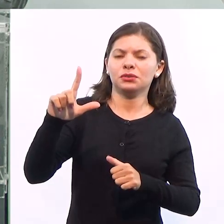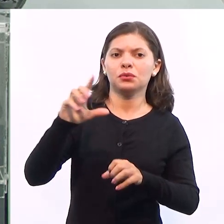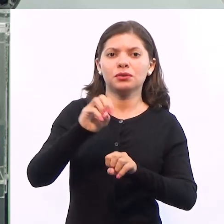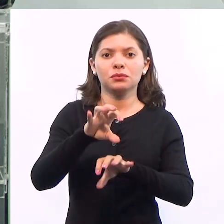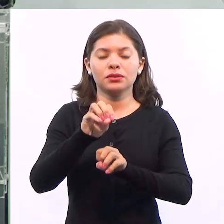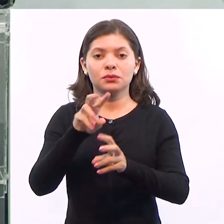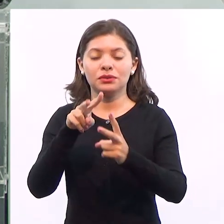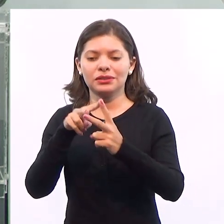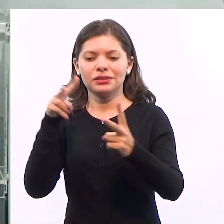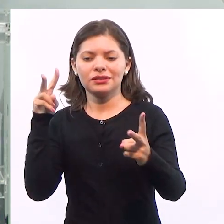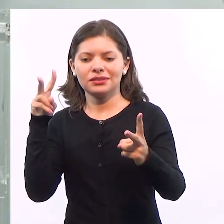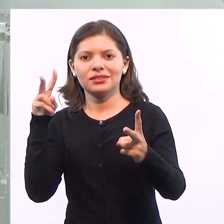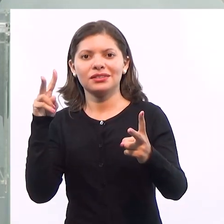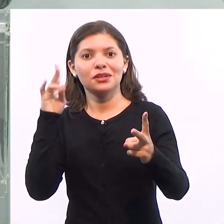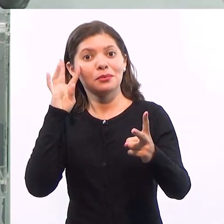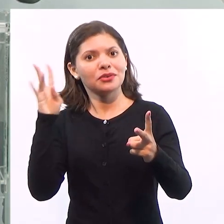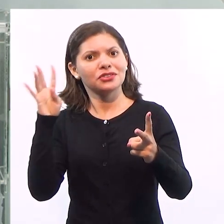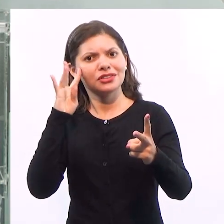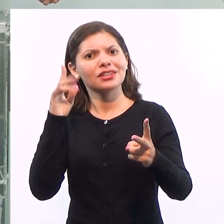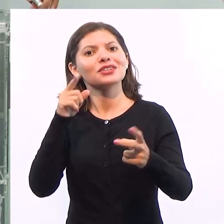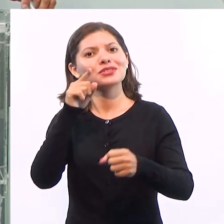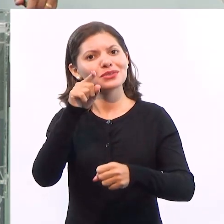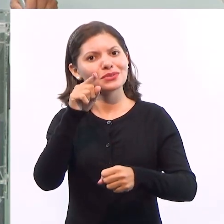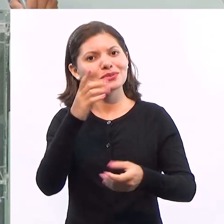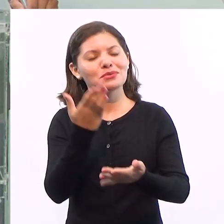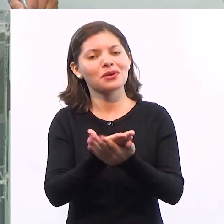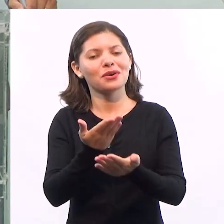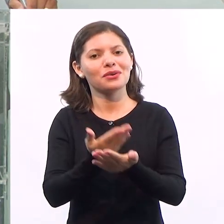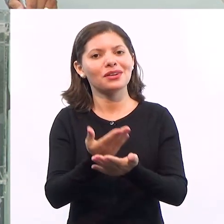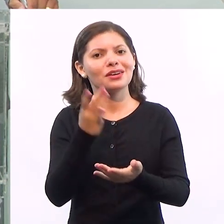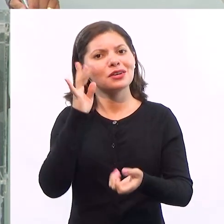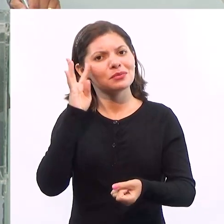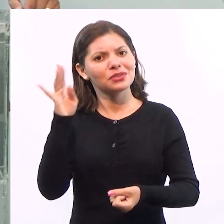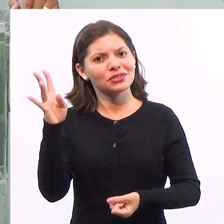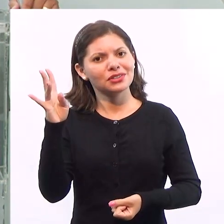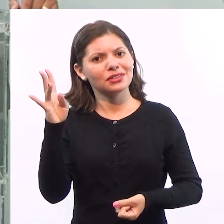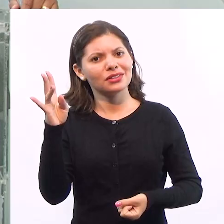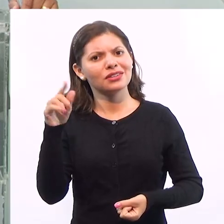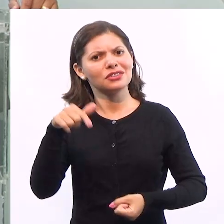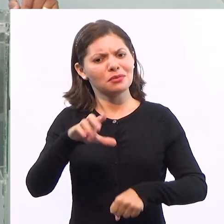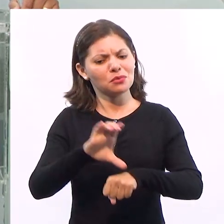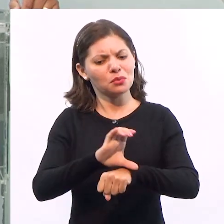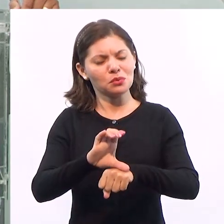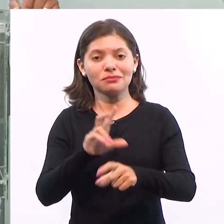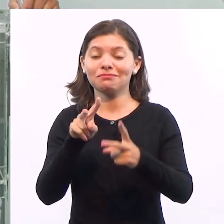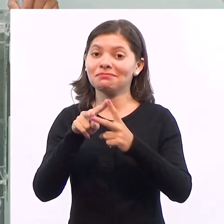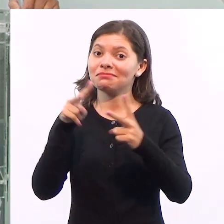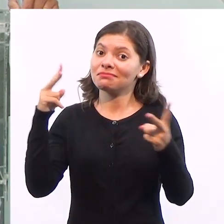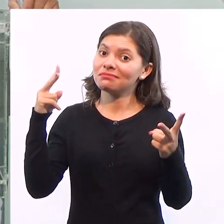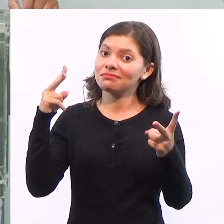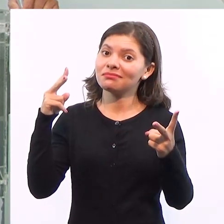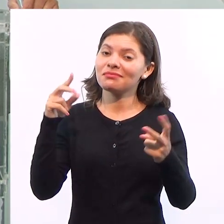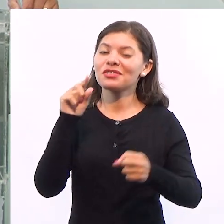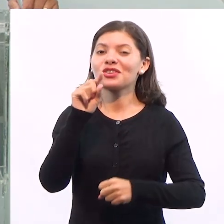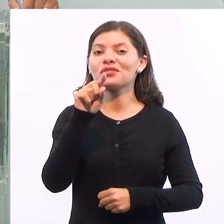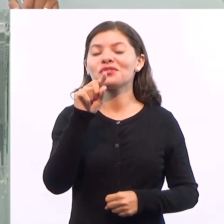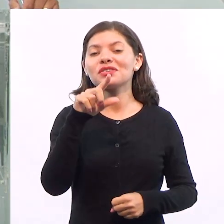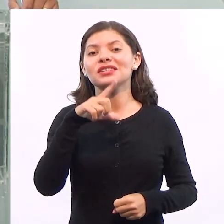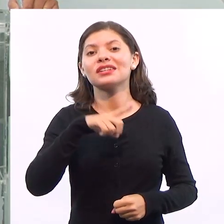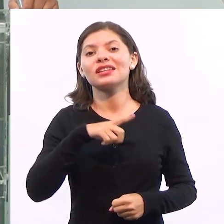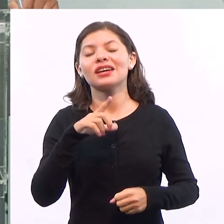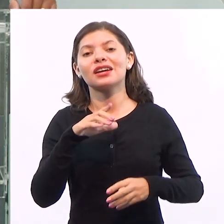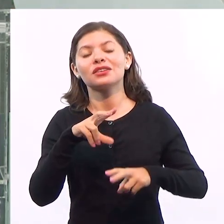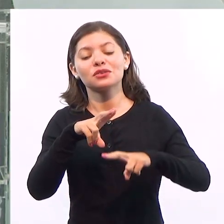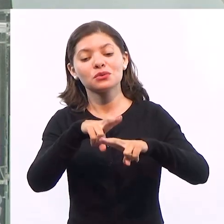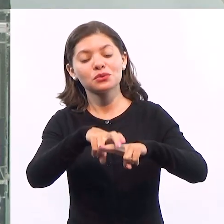à educação à distância. Imagina como é que seria a sua aula. Imagina, será que nós teríamos um curso à distância? Será que você